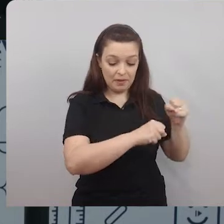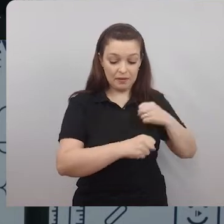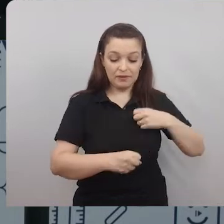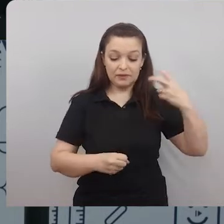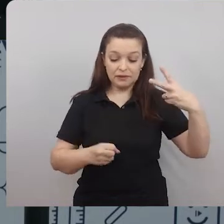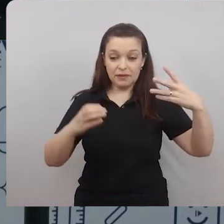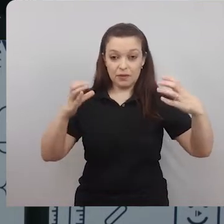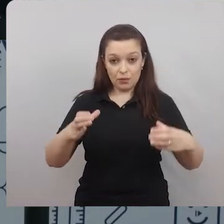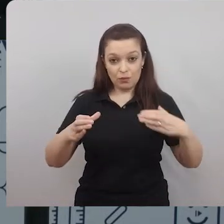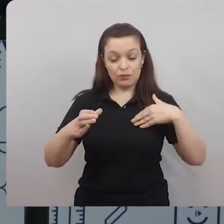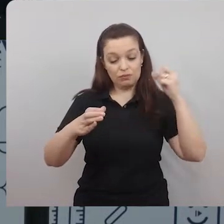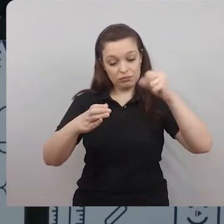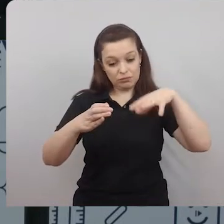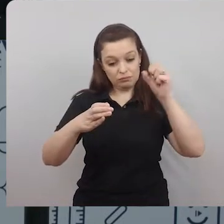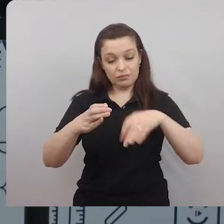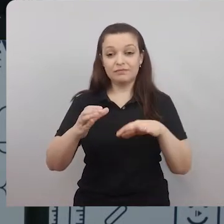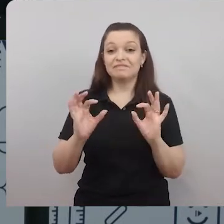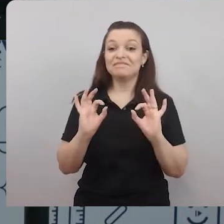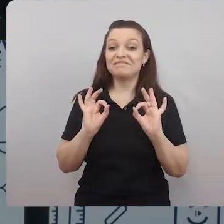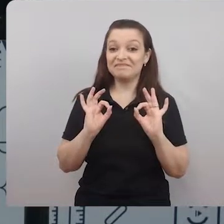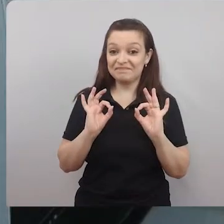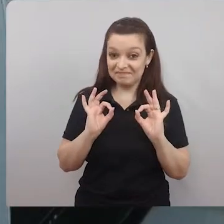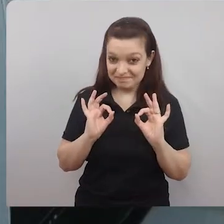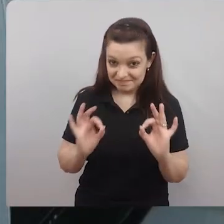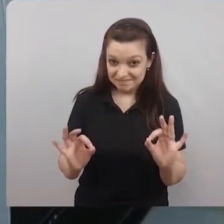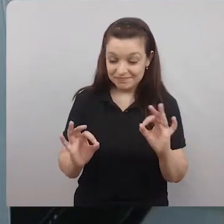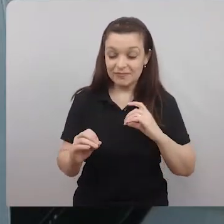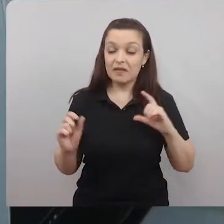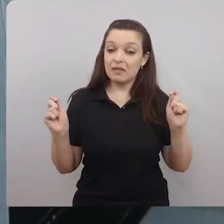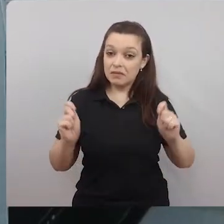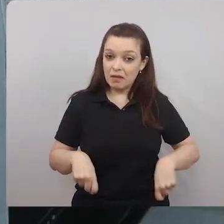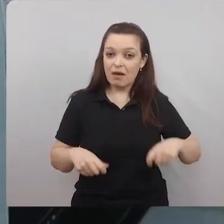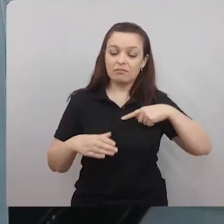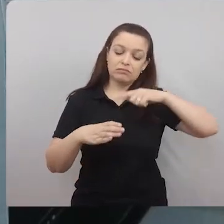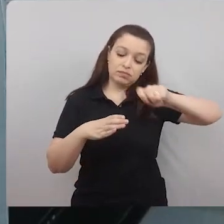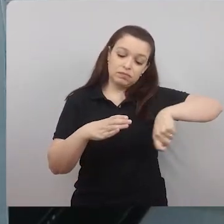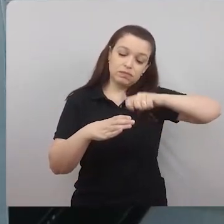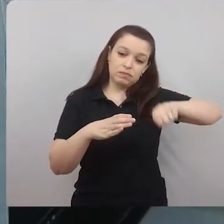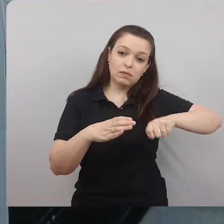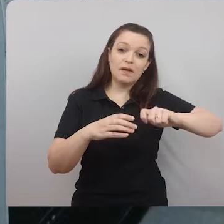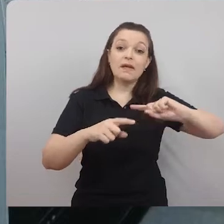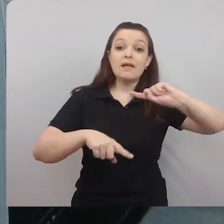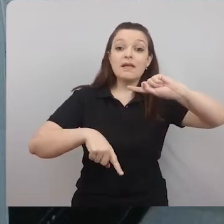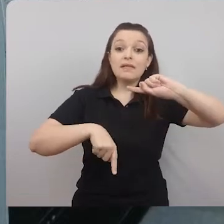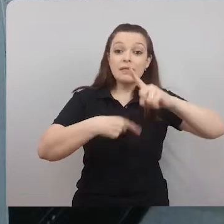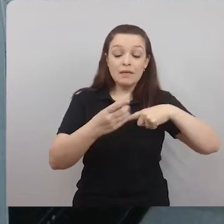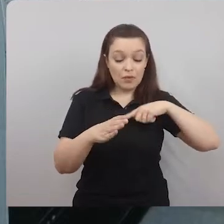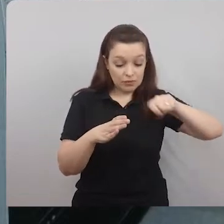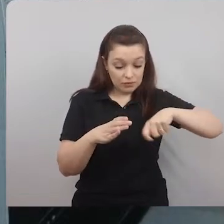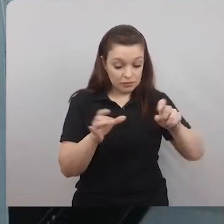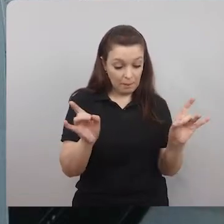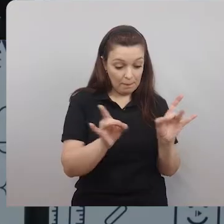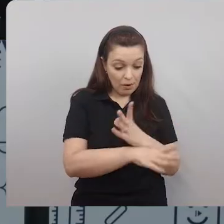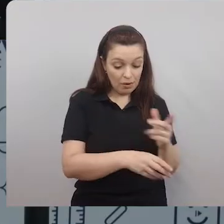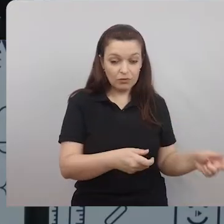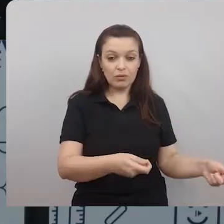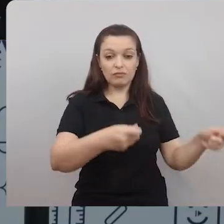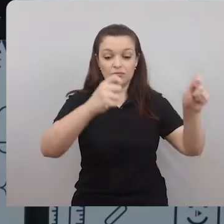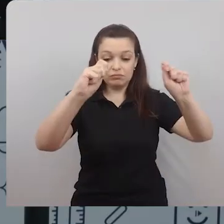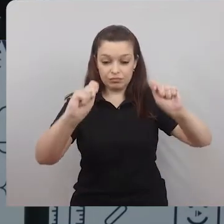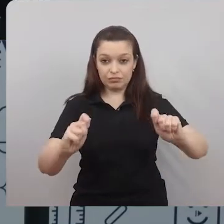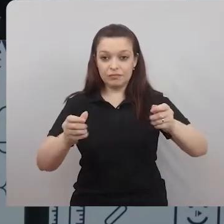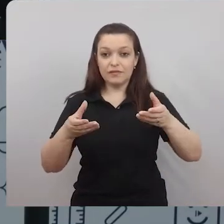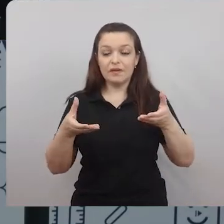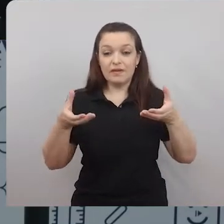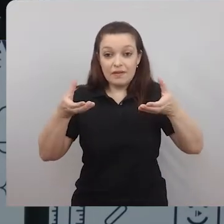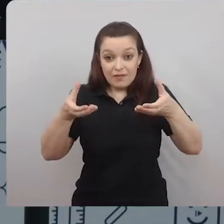que essa imagem está certa? Está. Estamos misturando os ingredientes. Depois, nós colocamos o